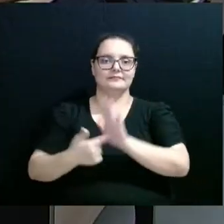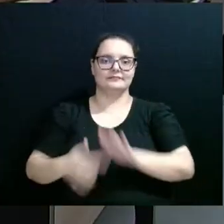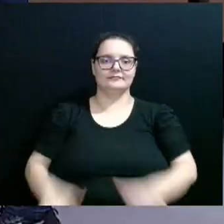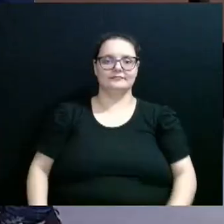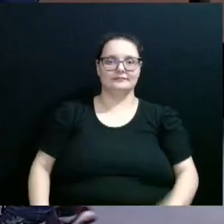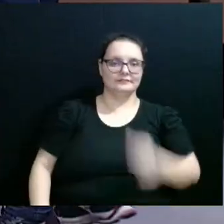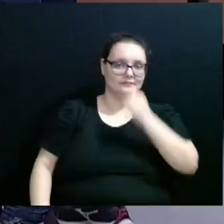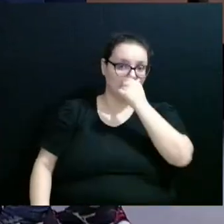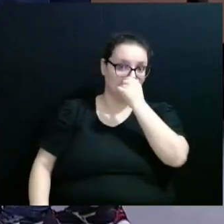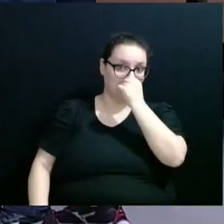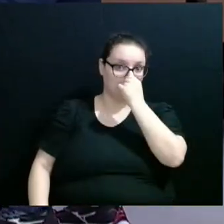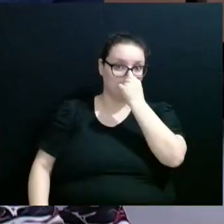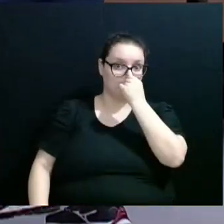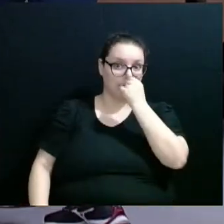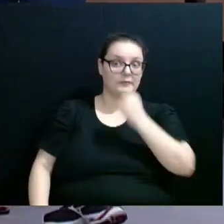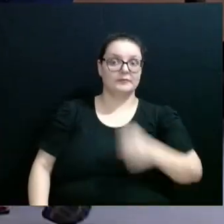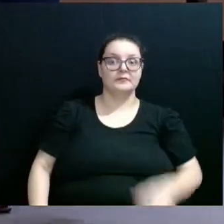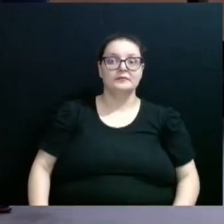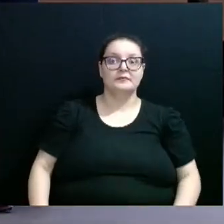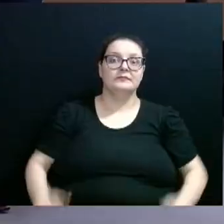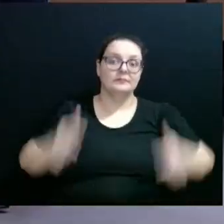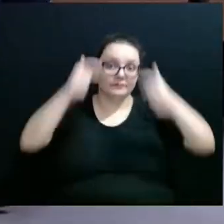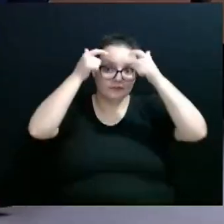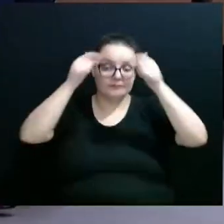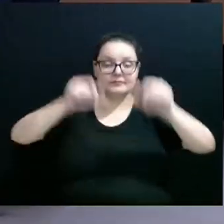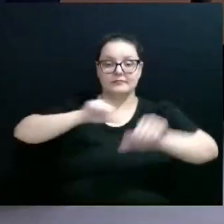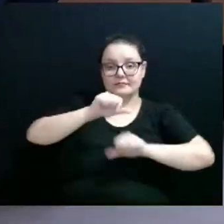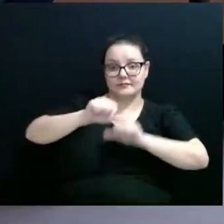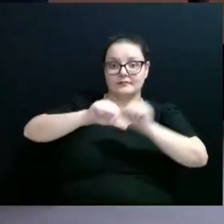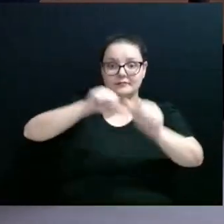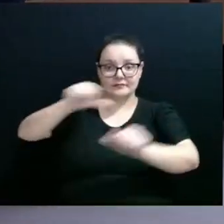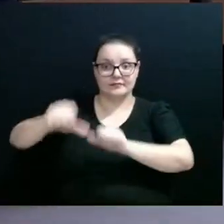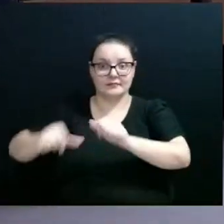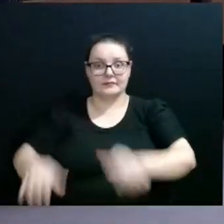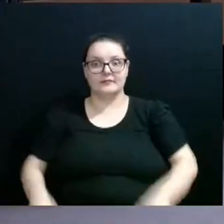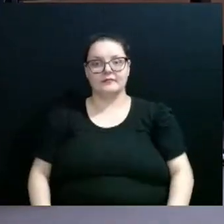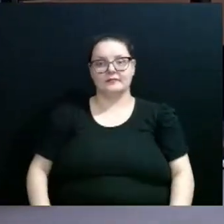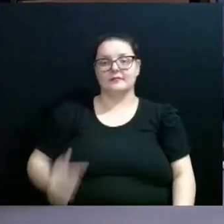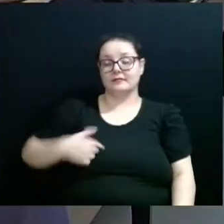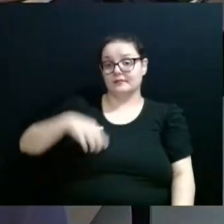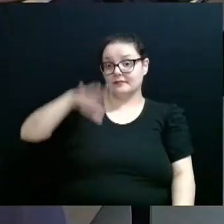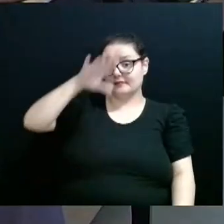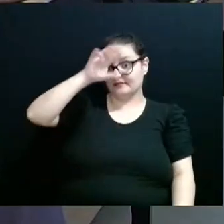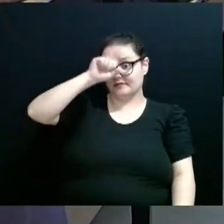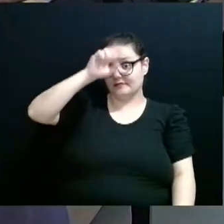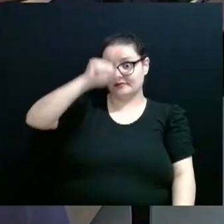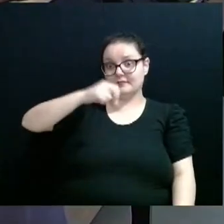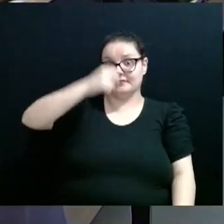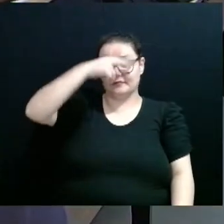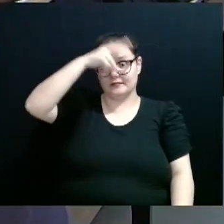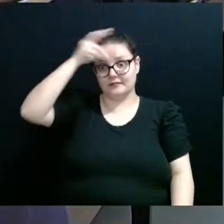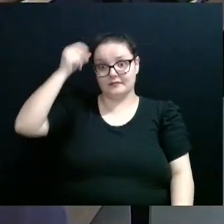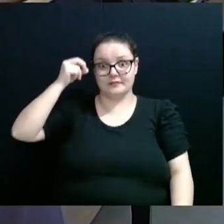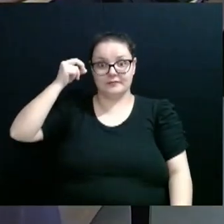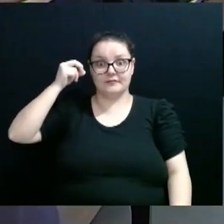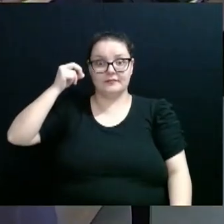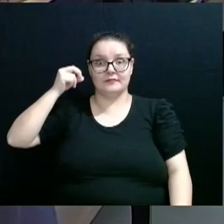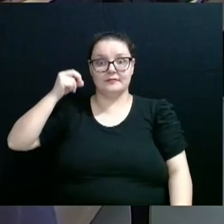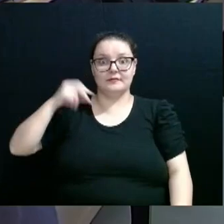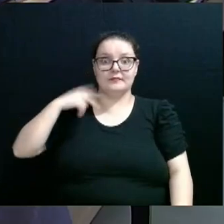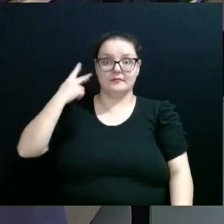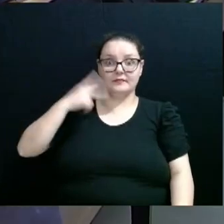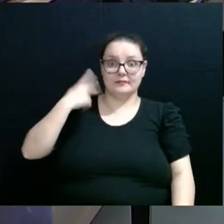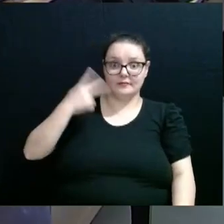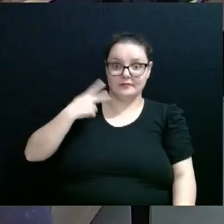fica trocando. Eu aprendi que o prefeito, o legítimo, os vereadores, como que